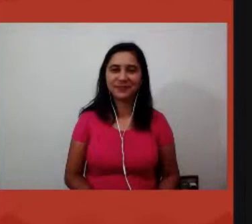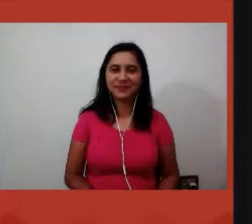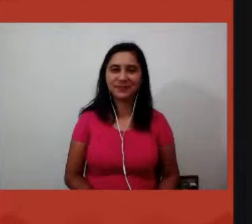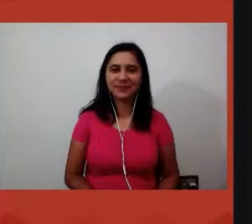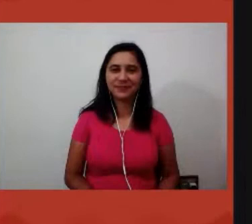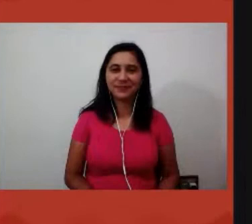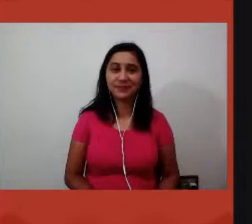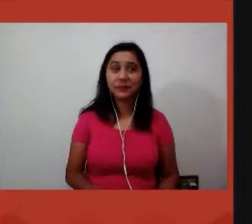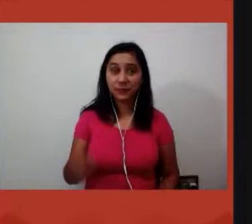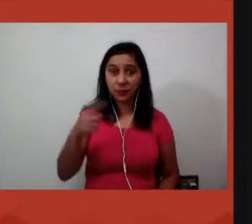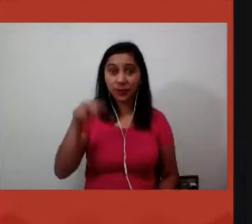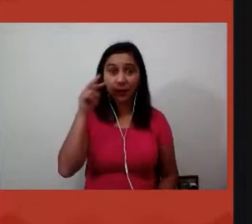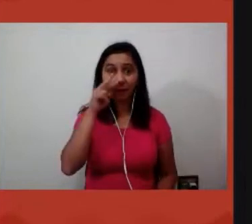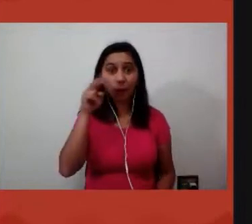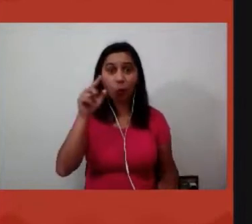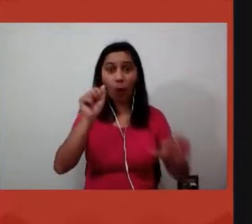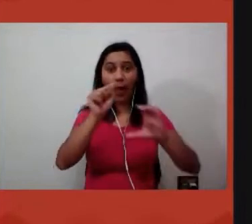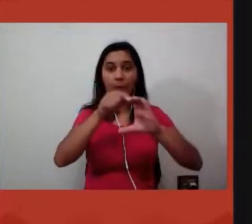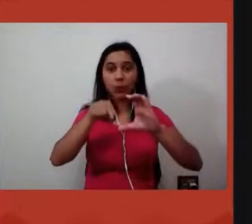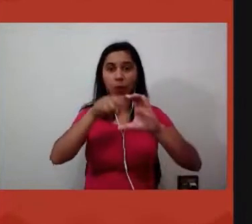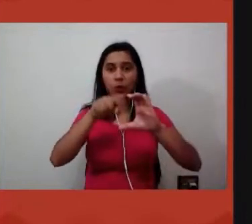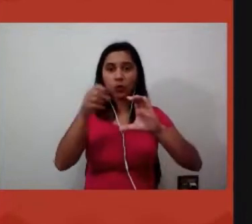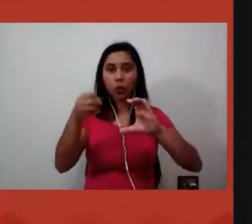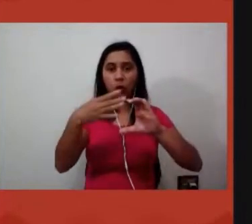Vocês estão vendo aí? Eu atualizei.